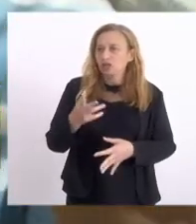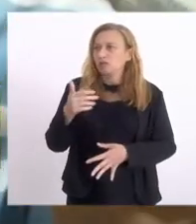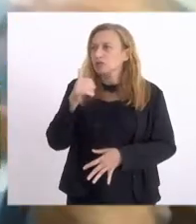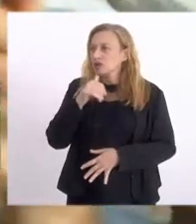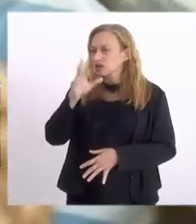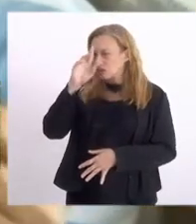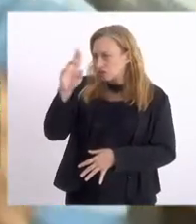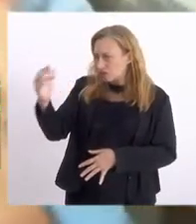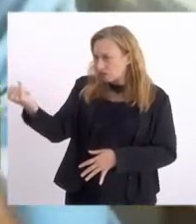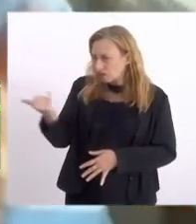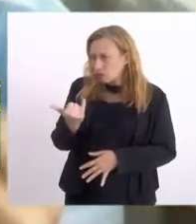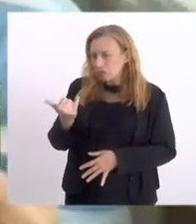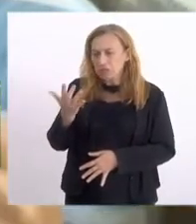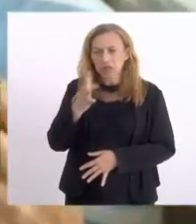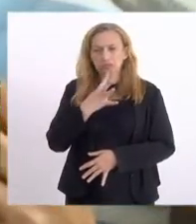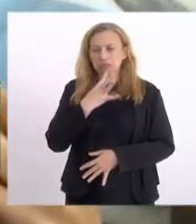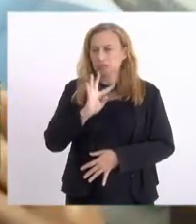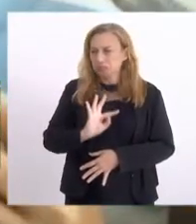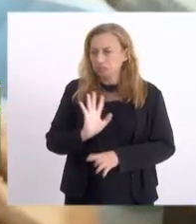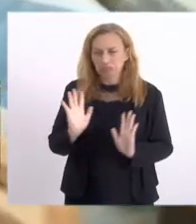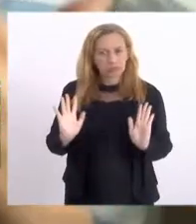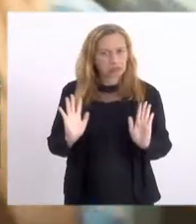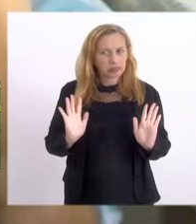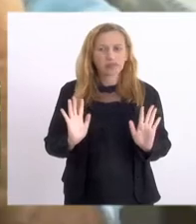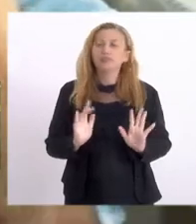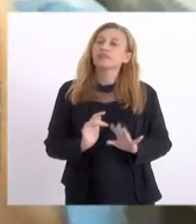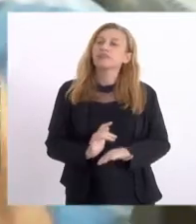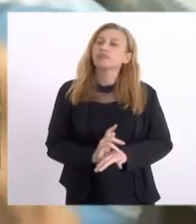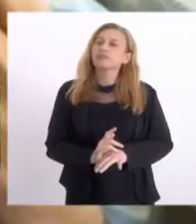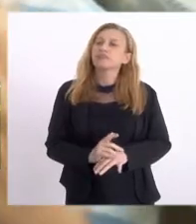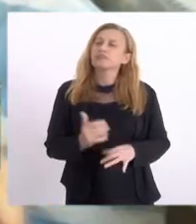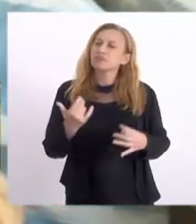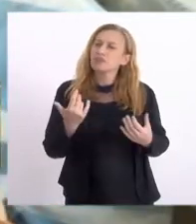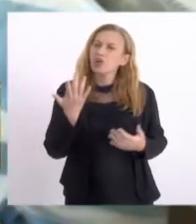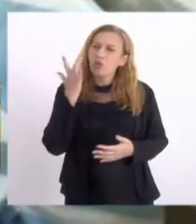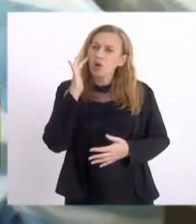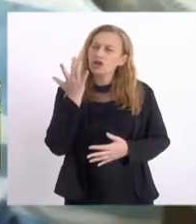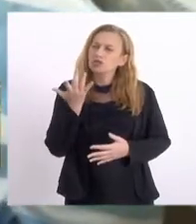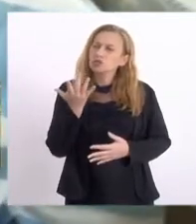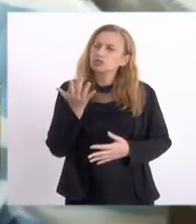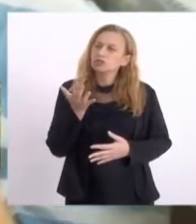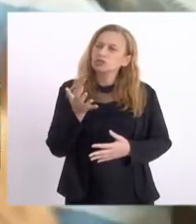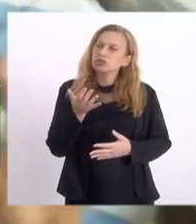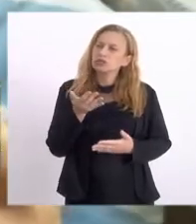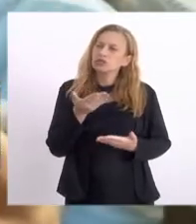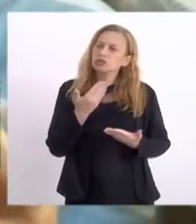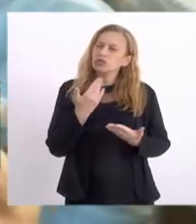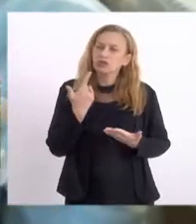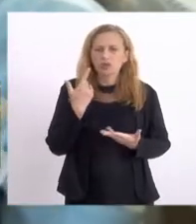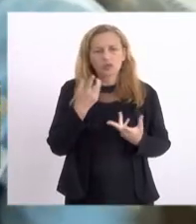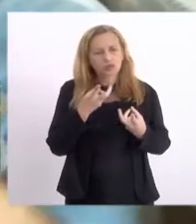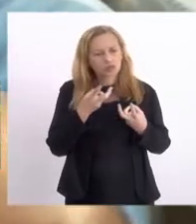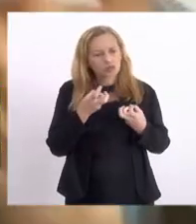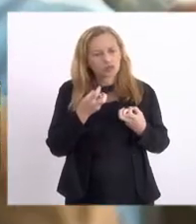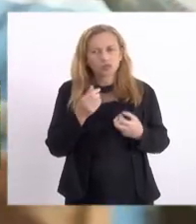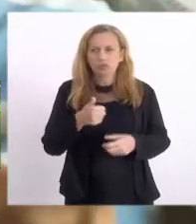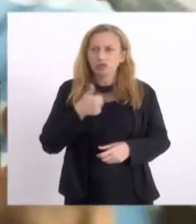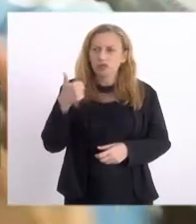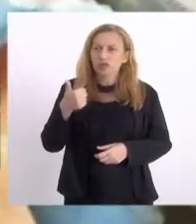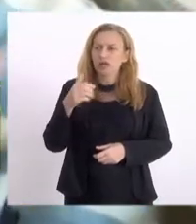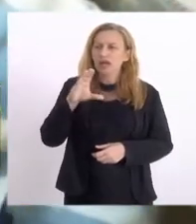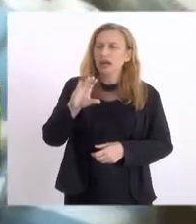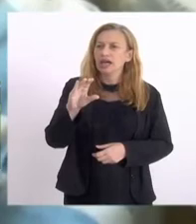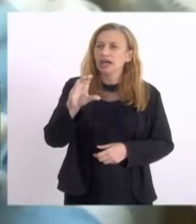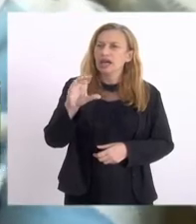eu não conheço, né? Eu acho que isso tem que ser para a denominação Cristo Vive. Até porque a de